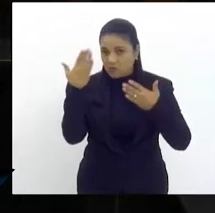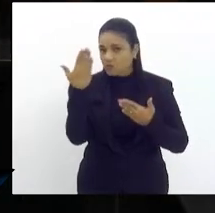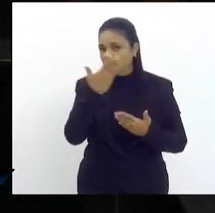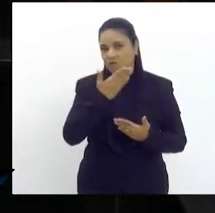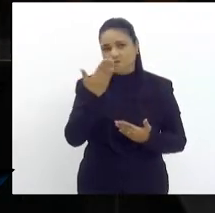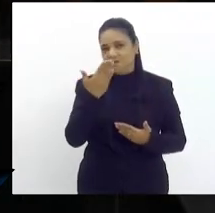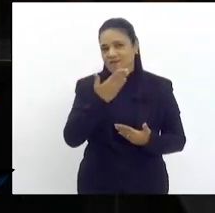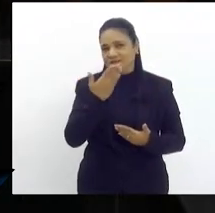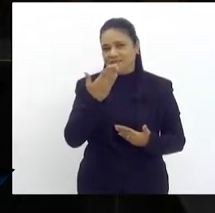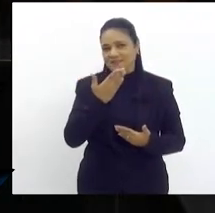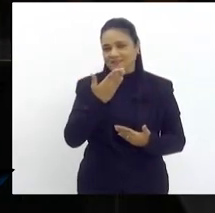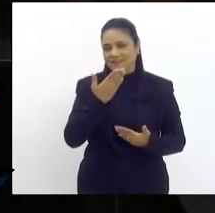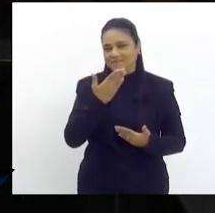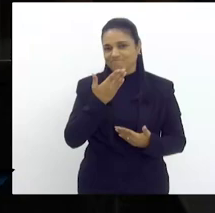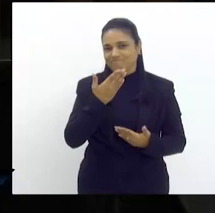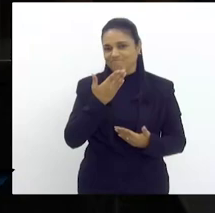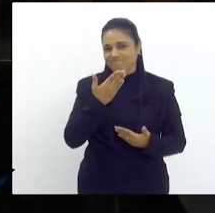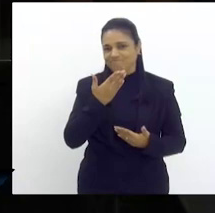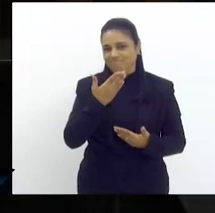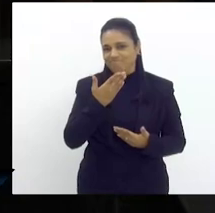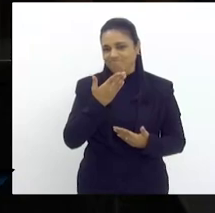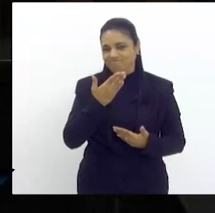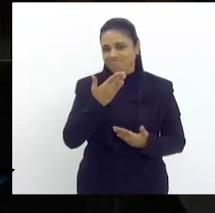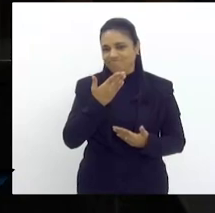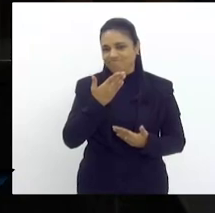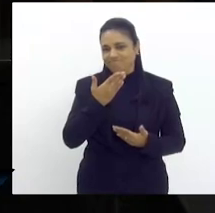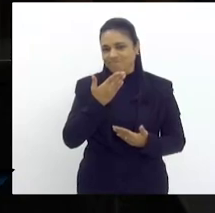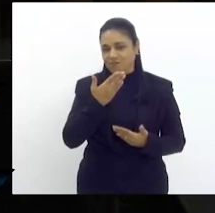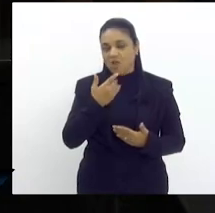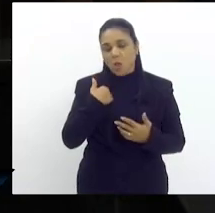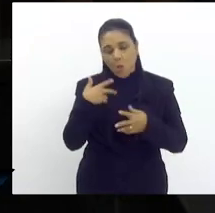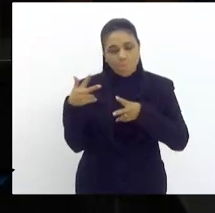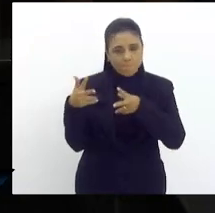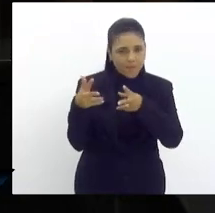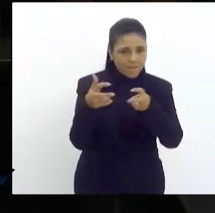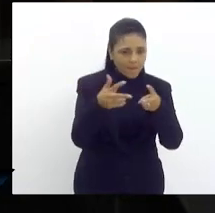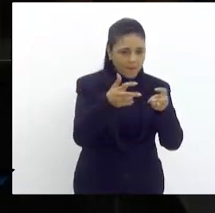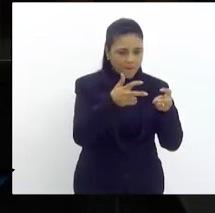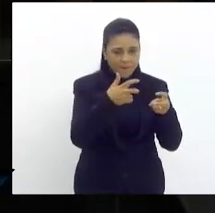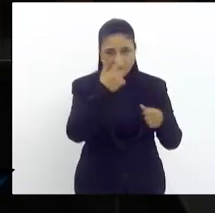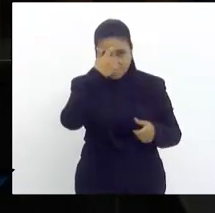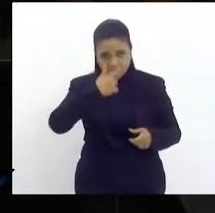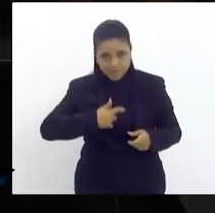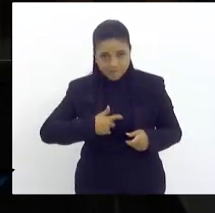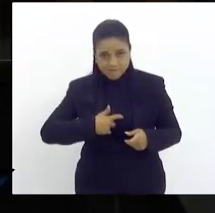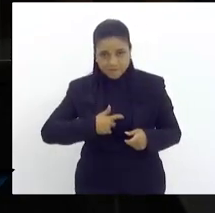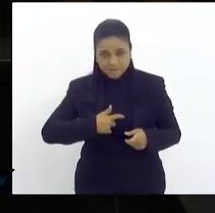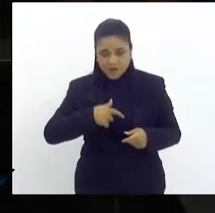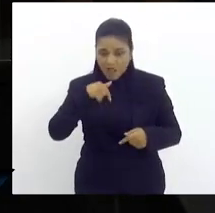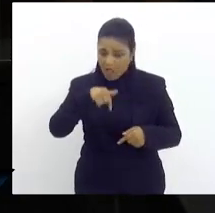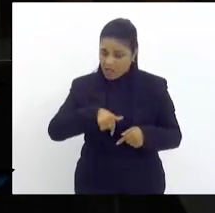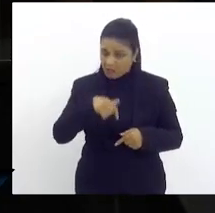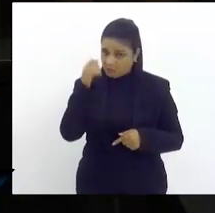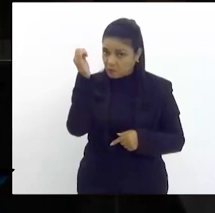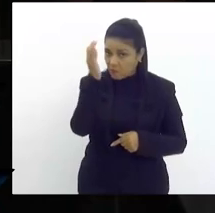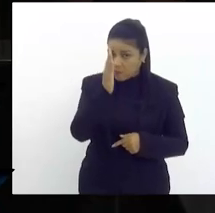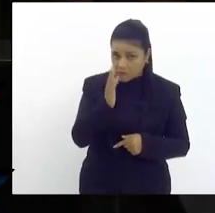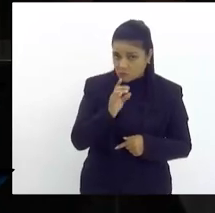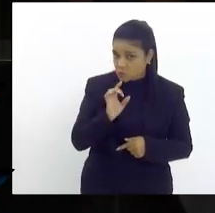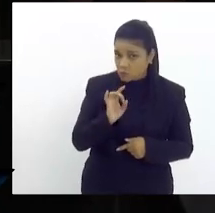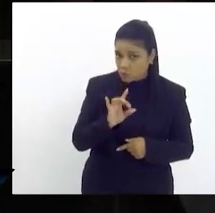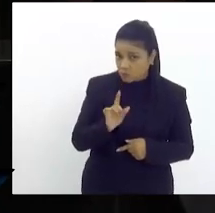e exatamente o que eu tenho visto acontecer não só no nosso país